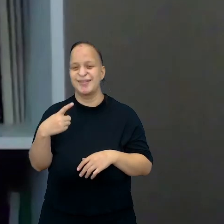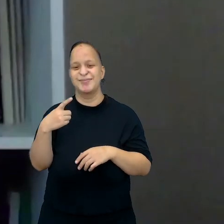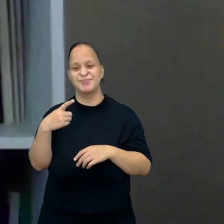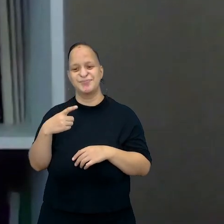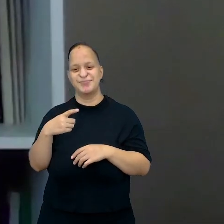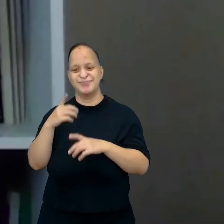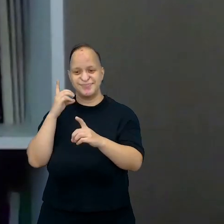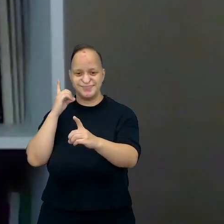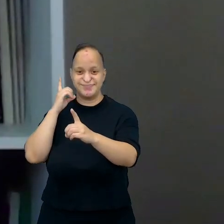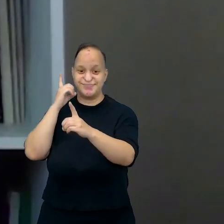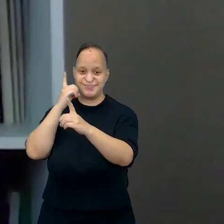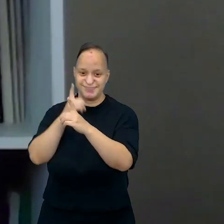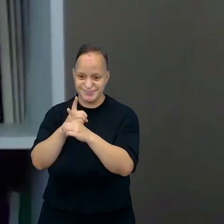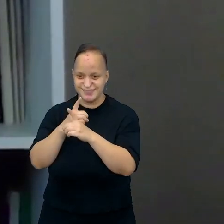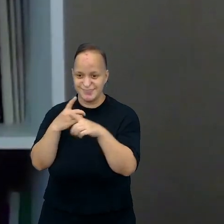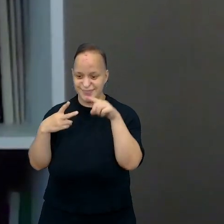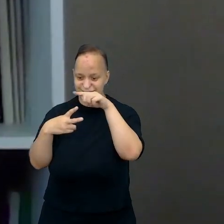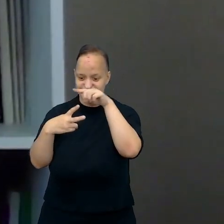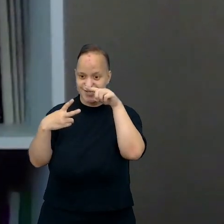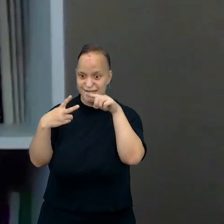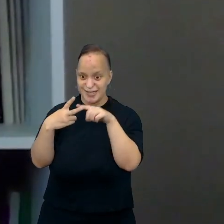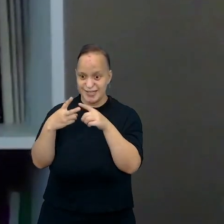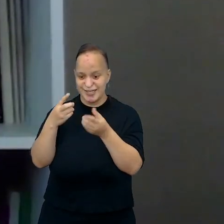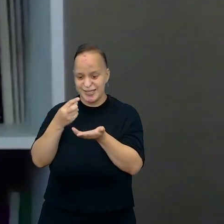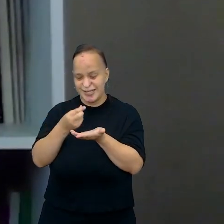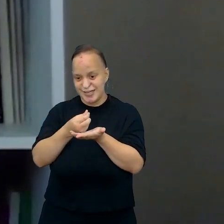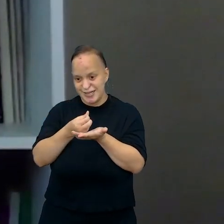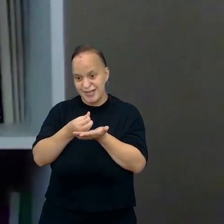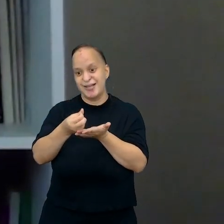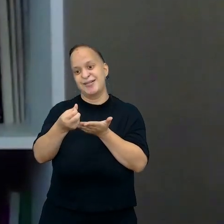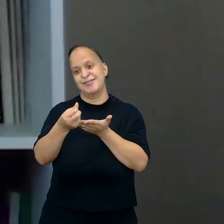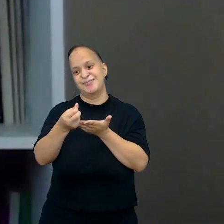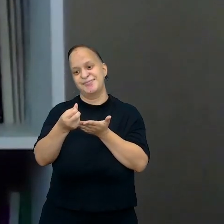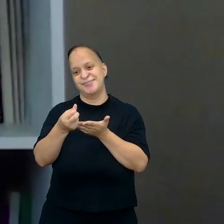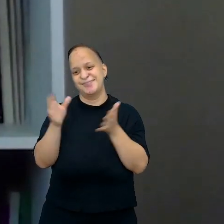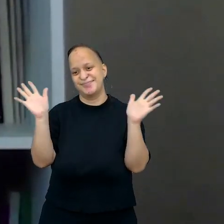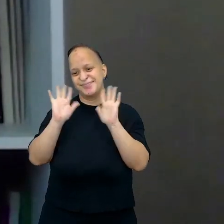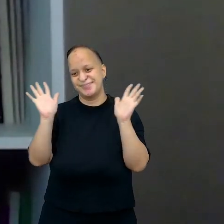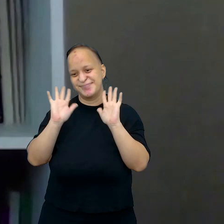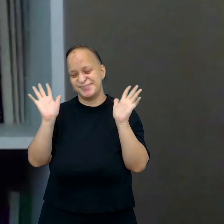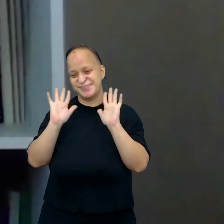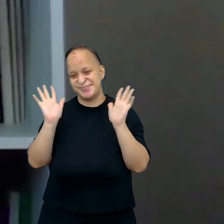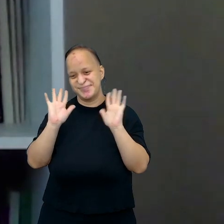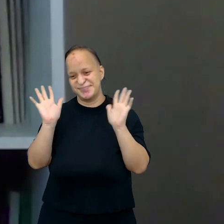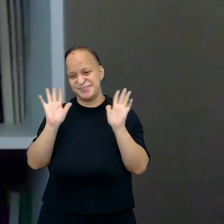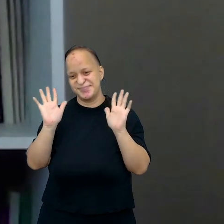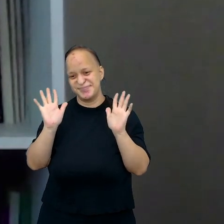então, o segundo bimestre, né, daqui para frente. Até mais.